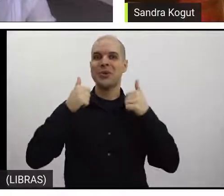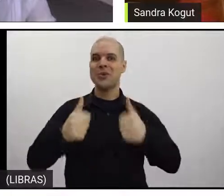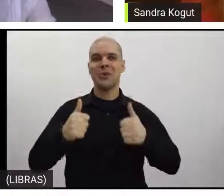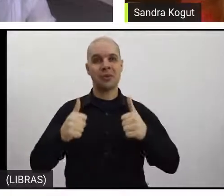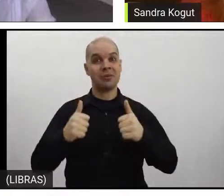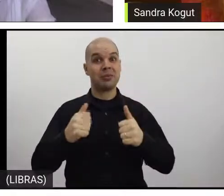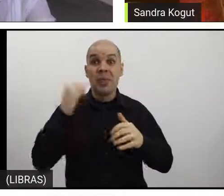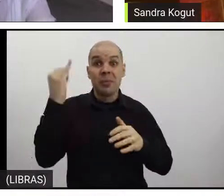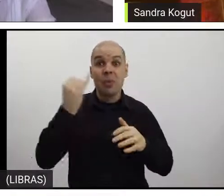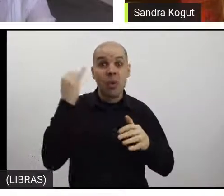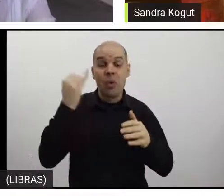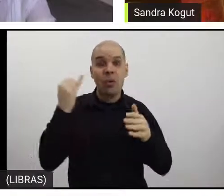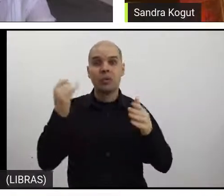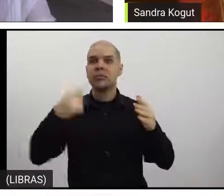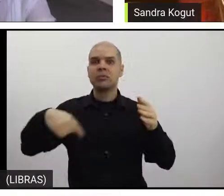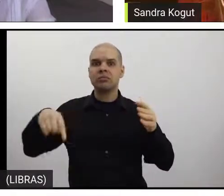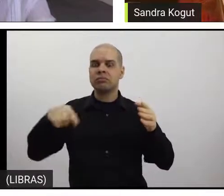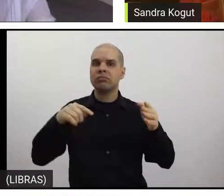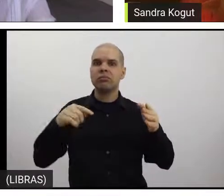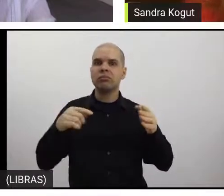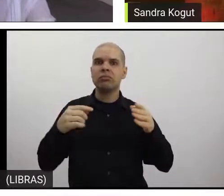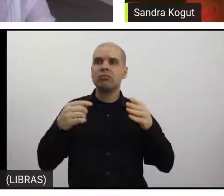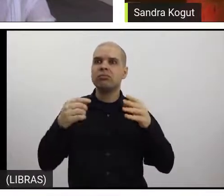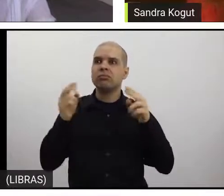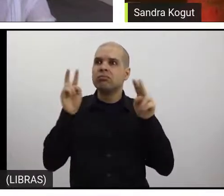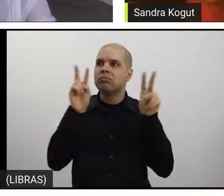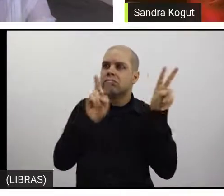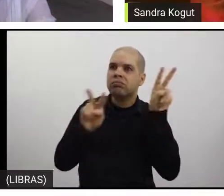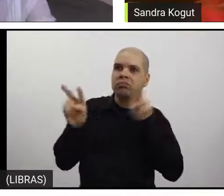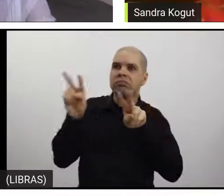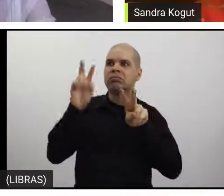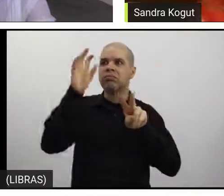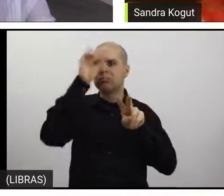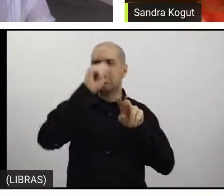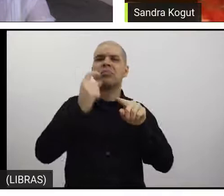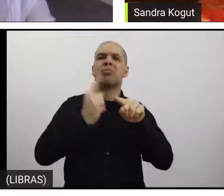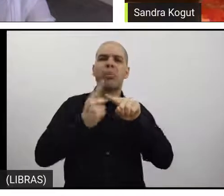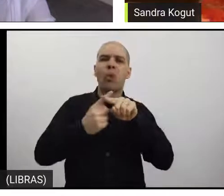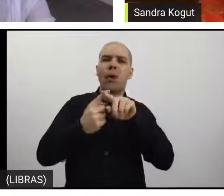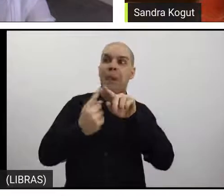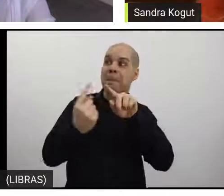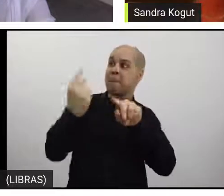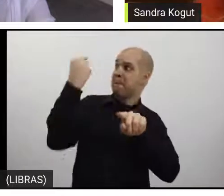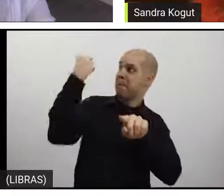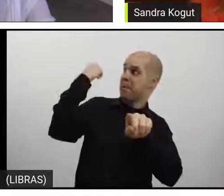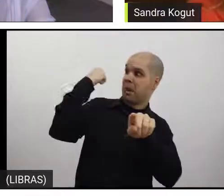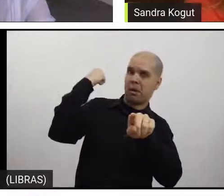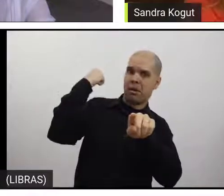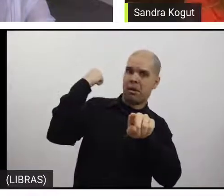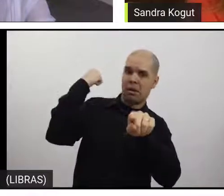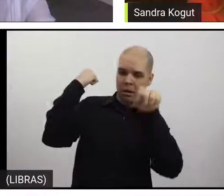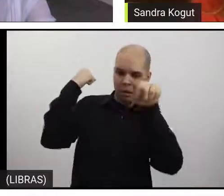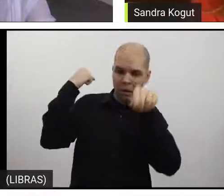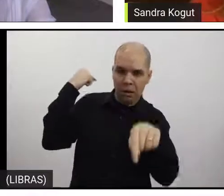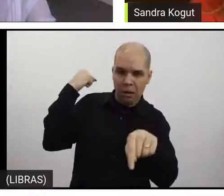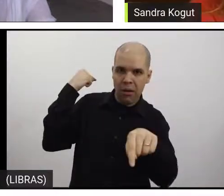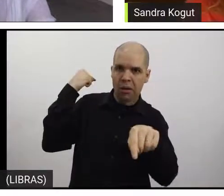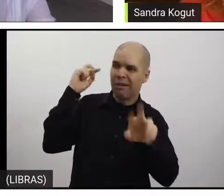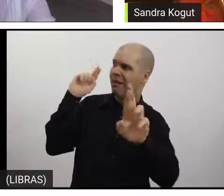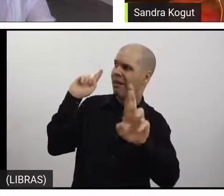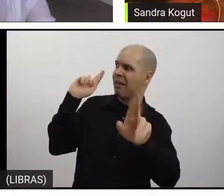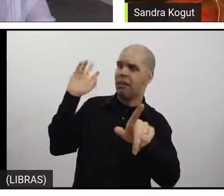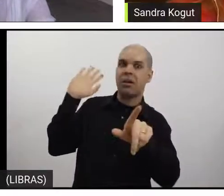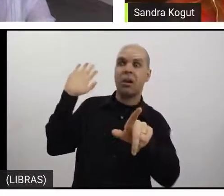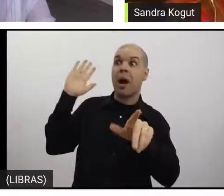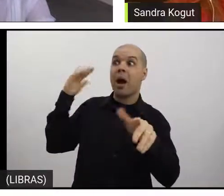hoje, porque de alguma maneira existe um diálogo entre esses dois momentos. Acho que ali era o começo de um ciclo e agora,